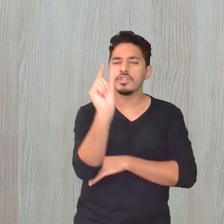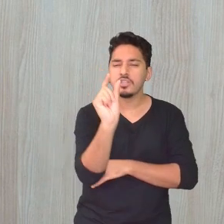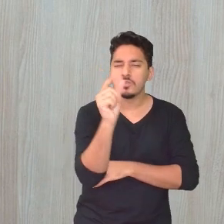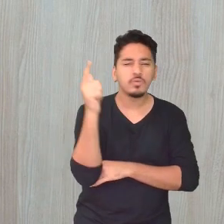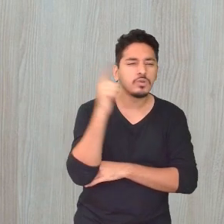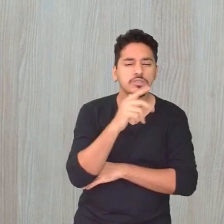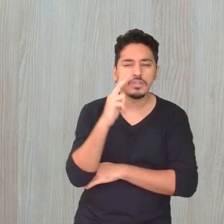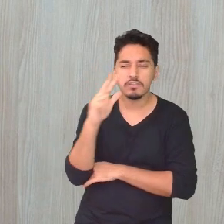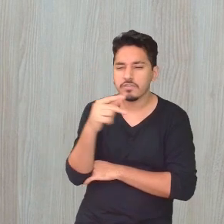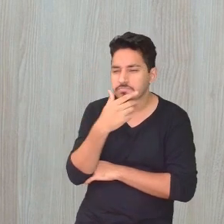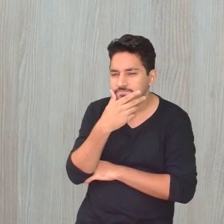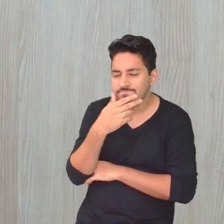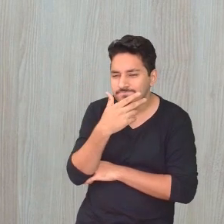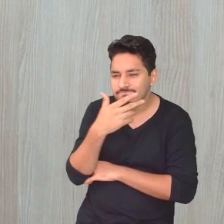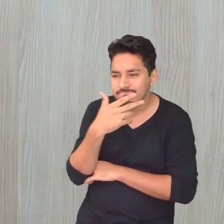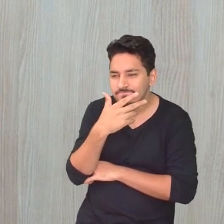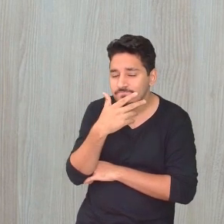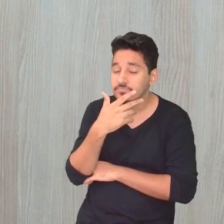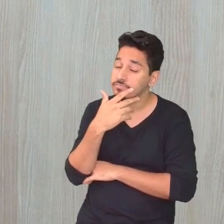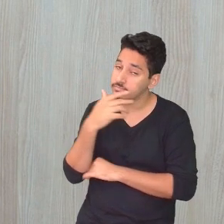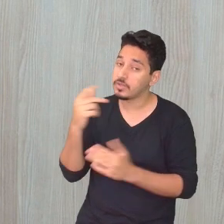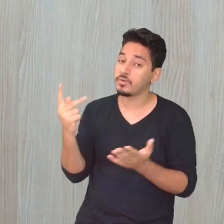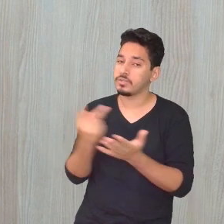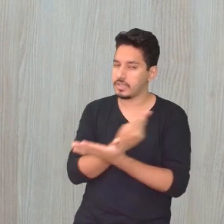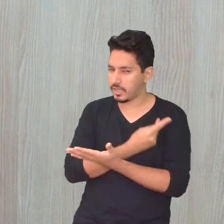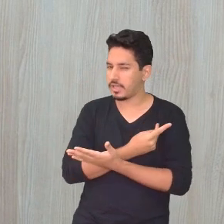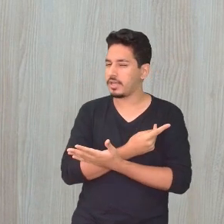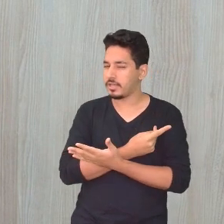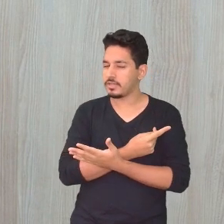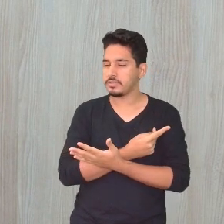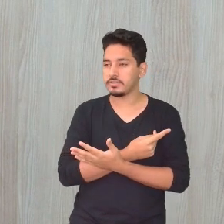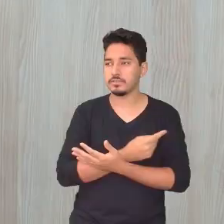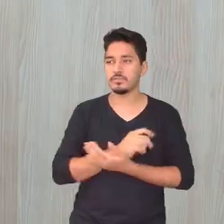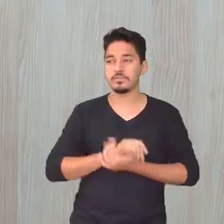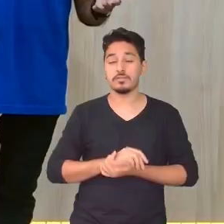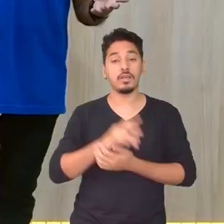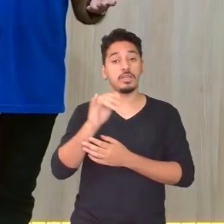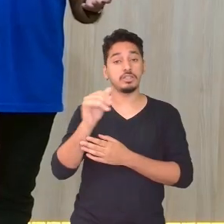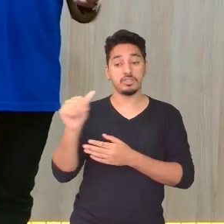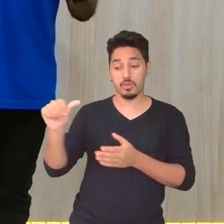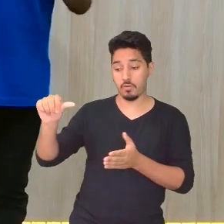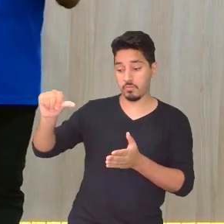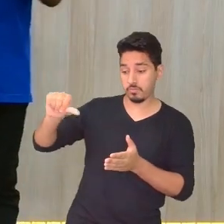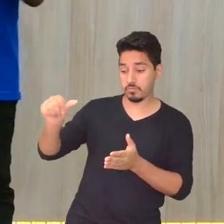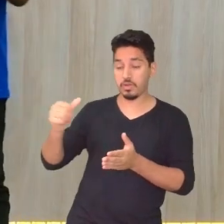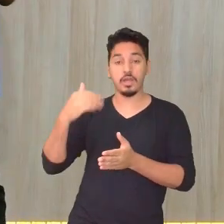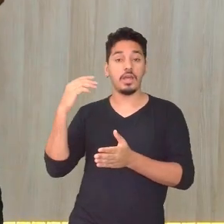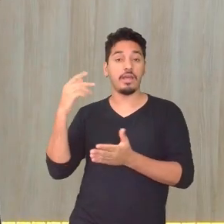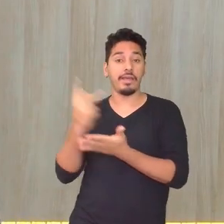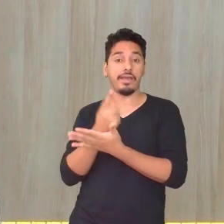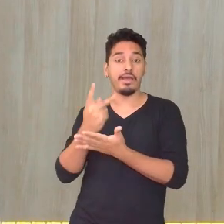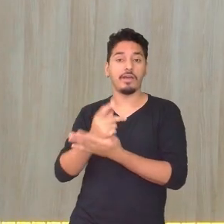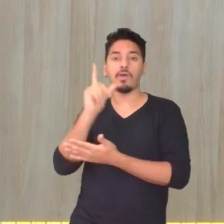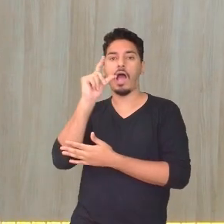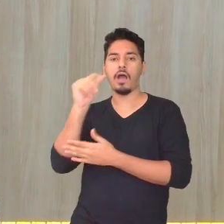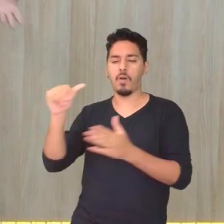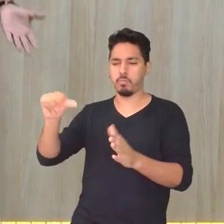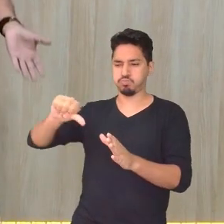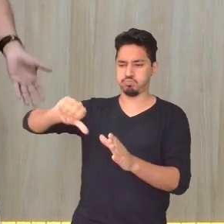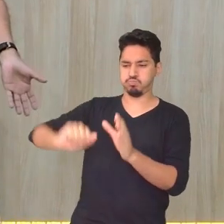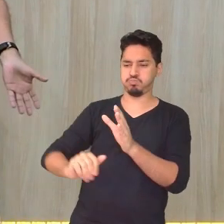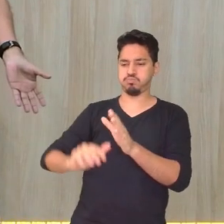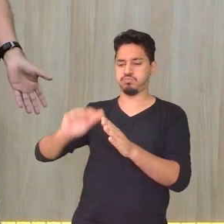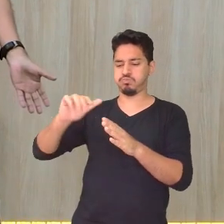a gente perceber. Isso também acontece, essas pegadinhas, né? E se diluir errado, né? Quantidade de líquido, botar muita água, aí o produto